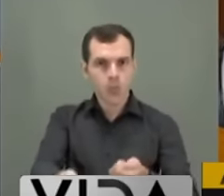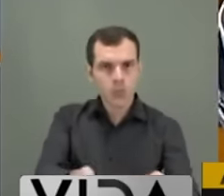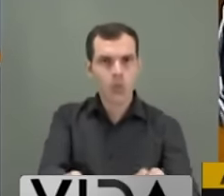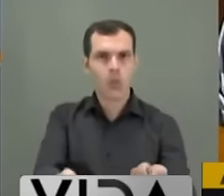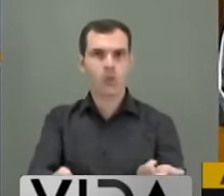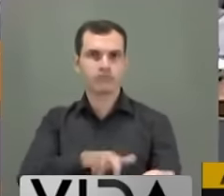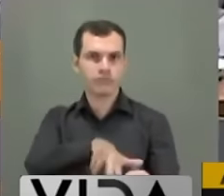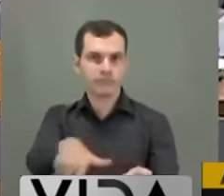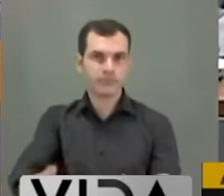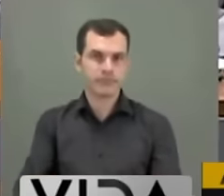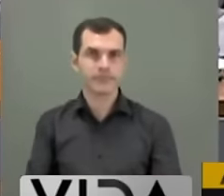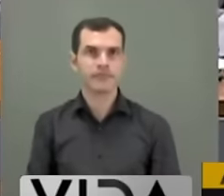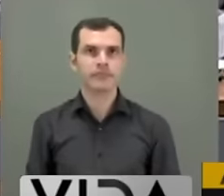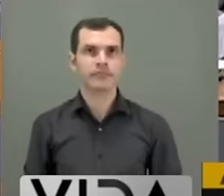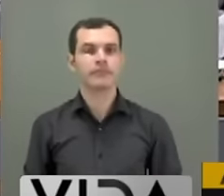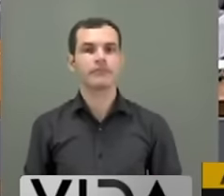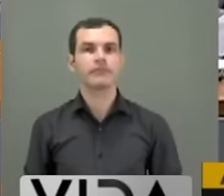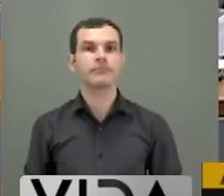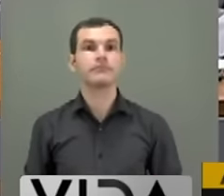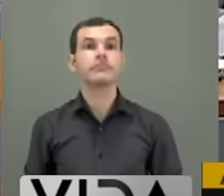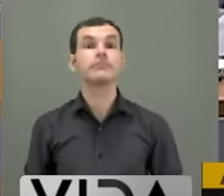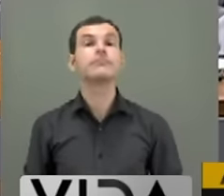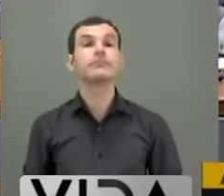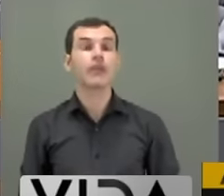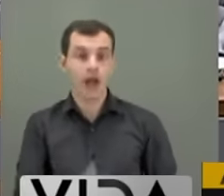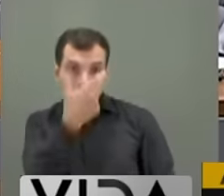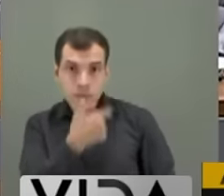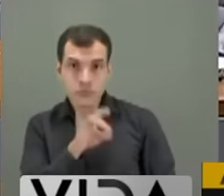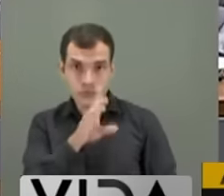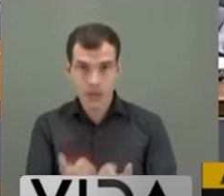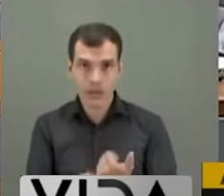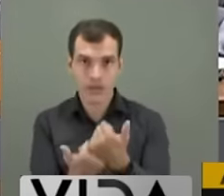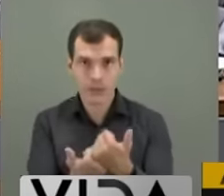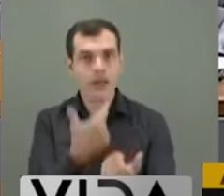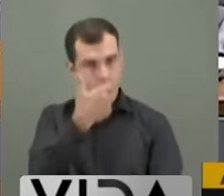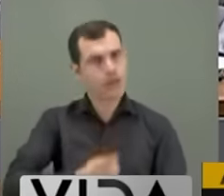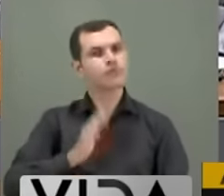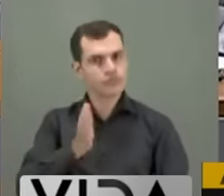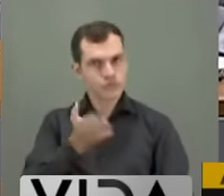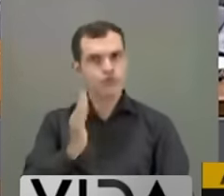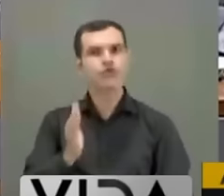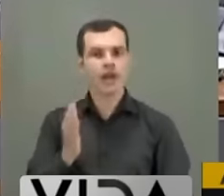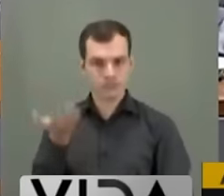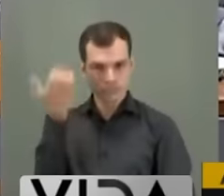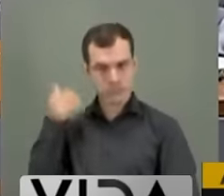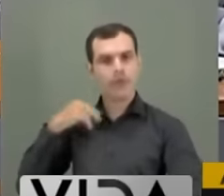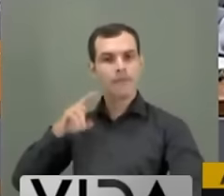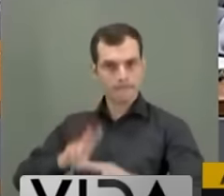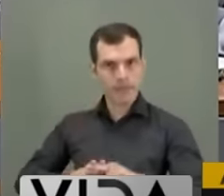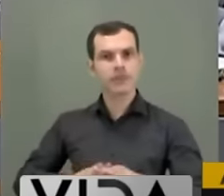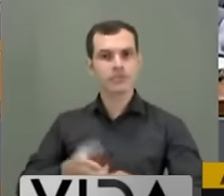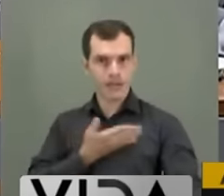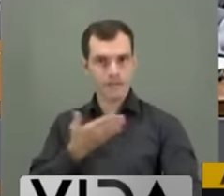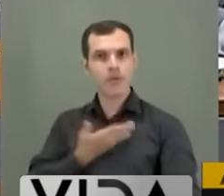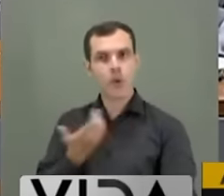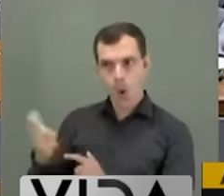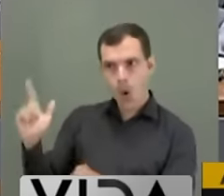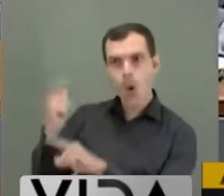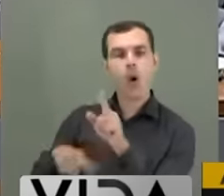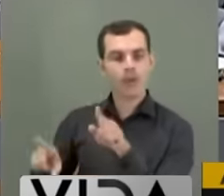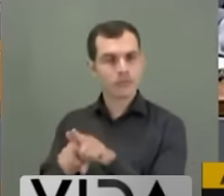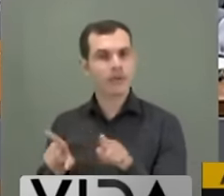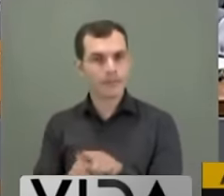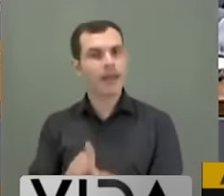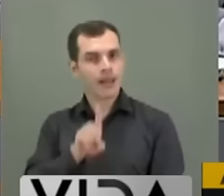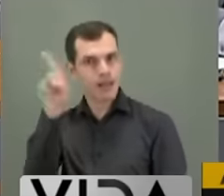Só para lhe ajudar, eu fui preso, só acredita nisso? Eu não, eu e vários companheiros fomos presos na Venezuela. Ah, Nós